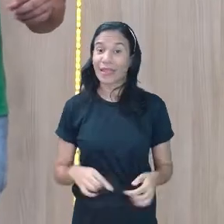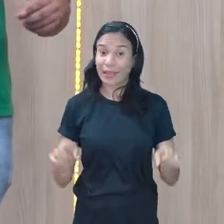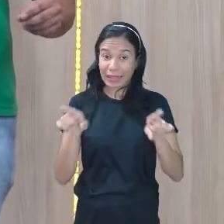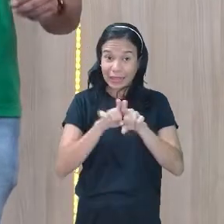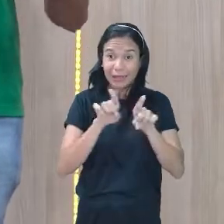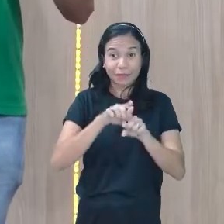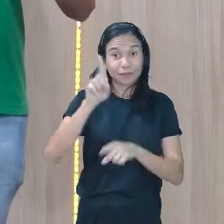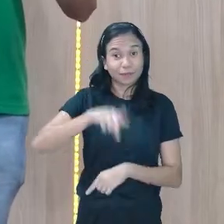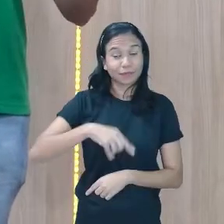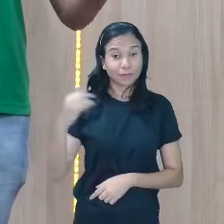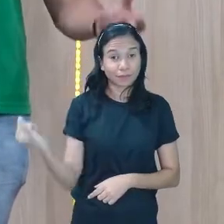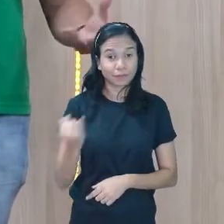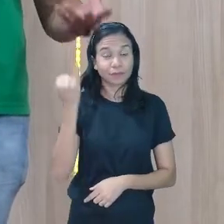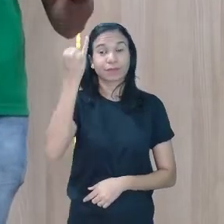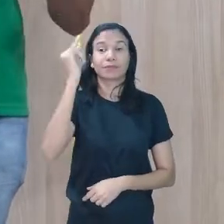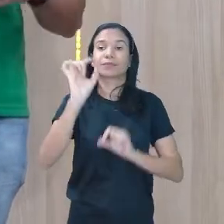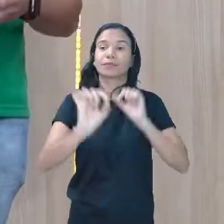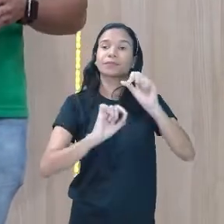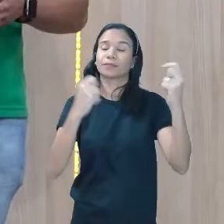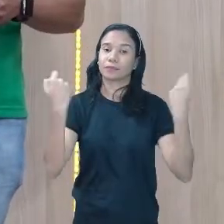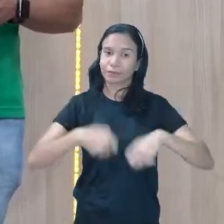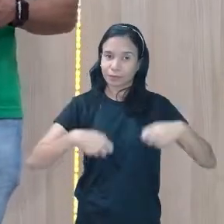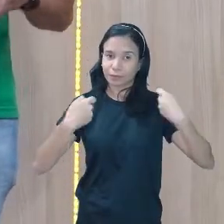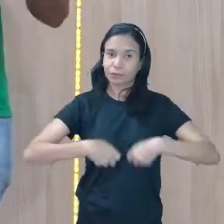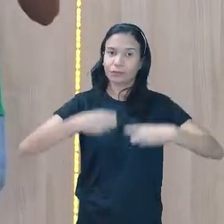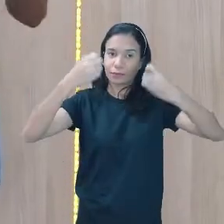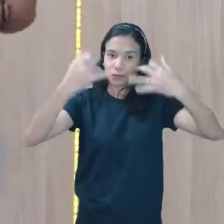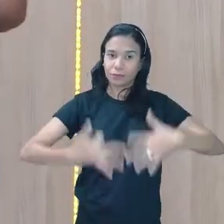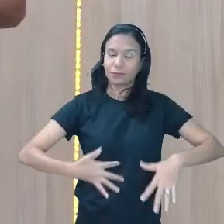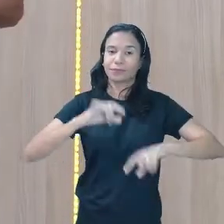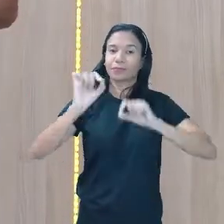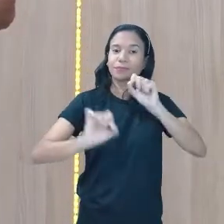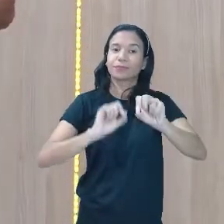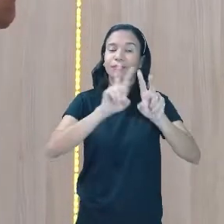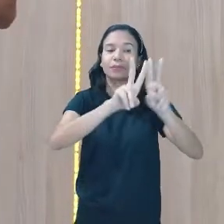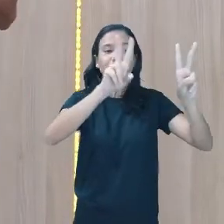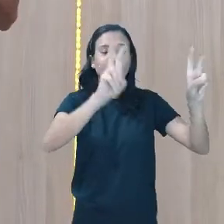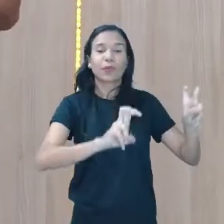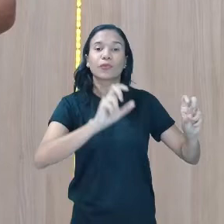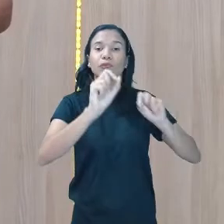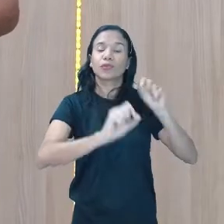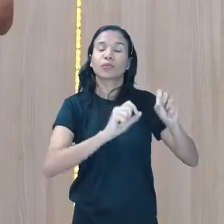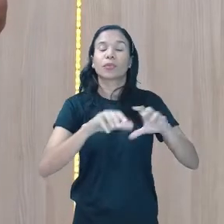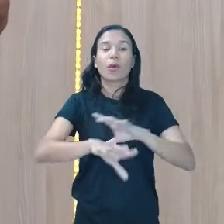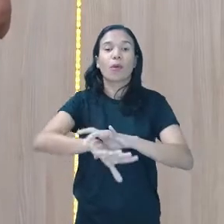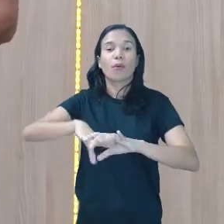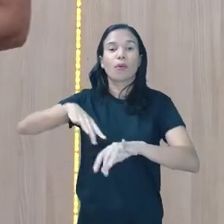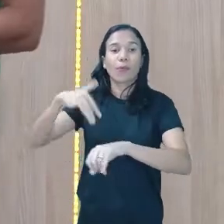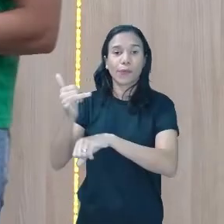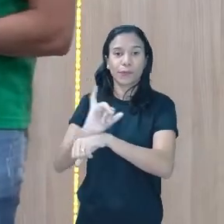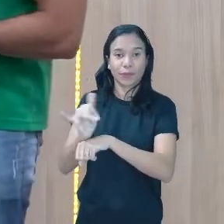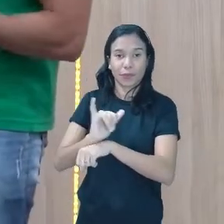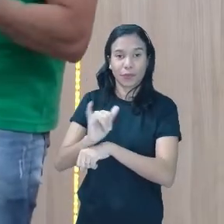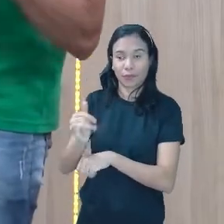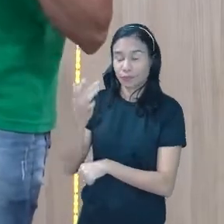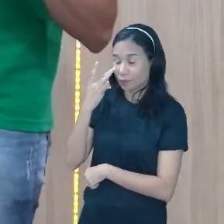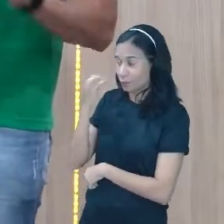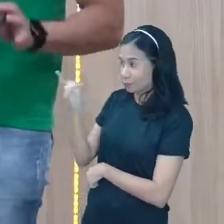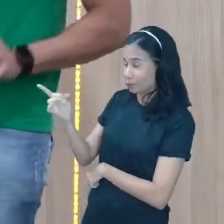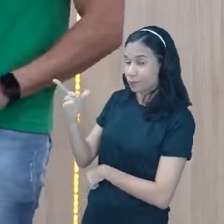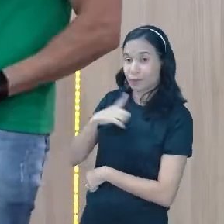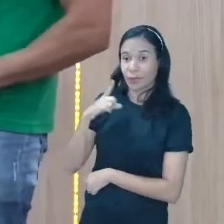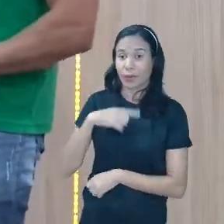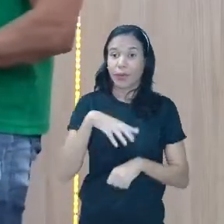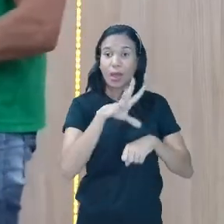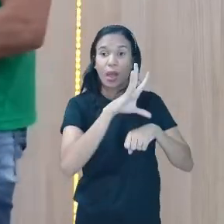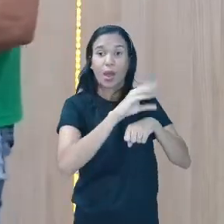bastante importante que é necessário a gente tocar é em relação ao nosso canal no YouTube, tá? O último print que